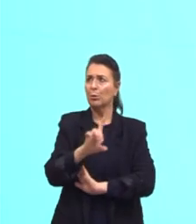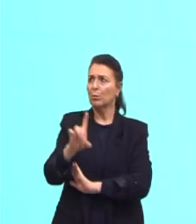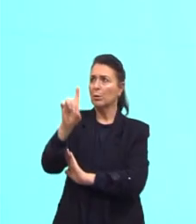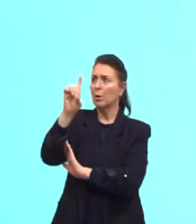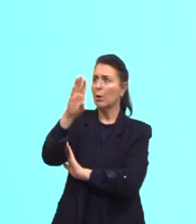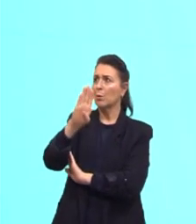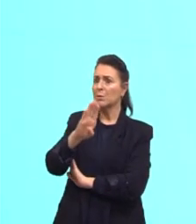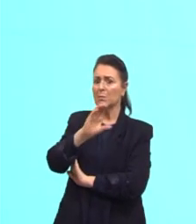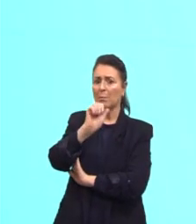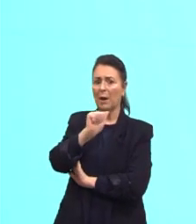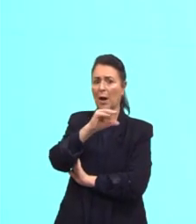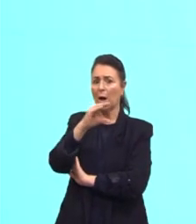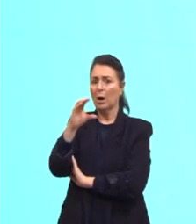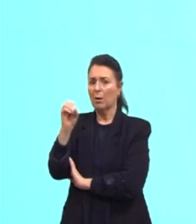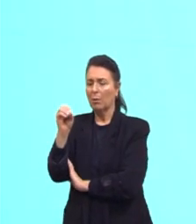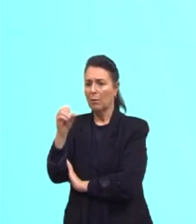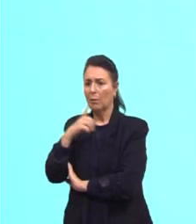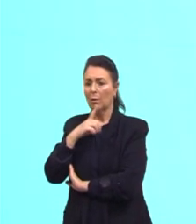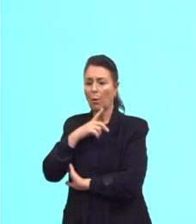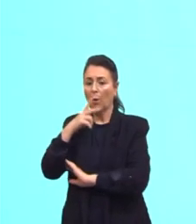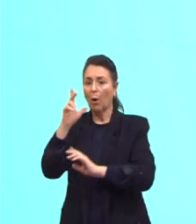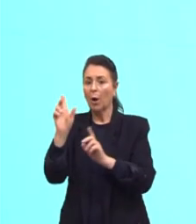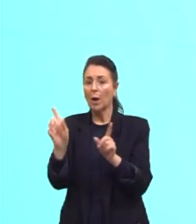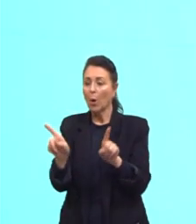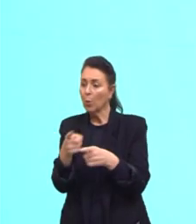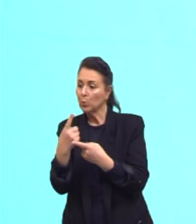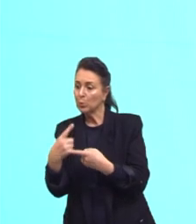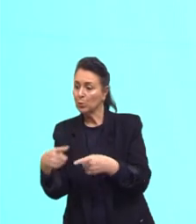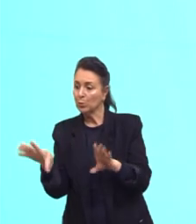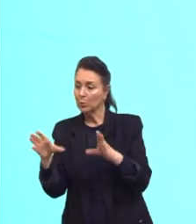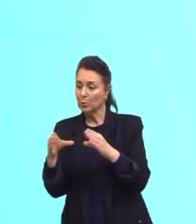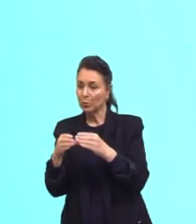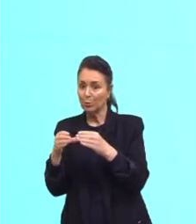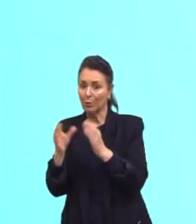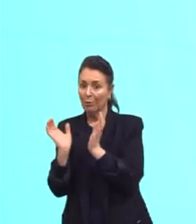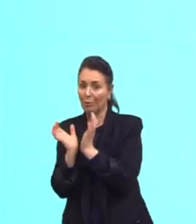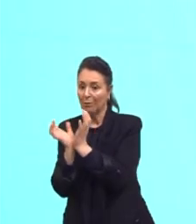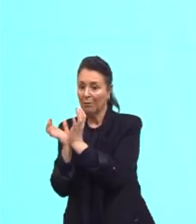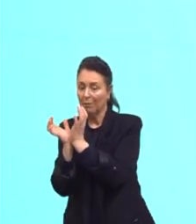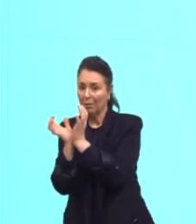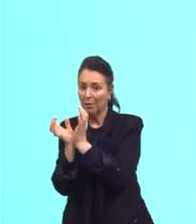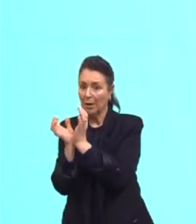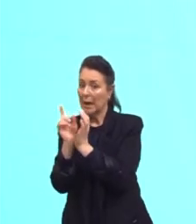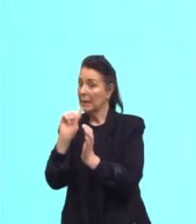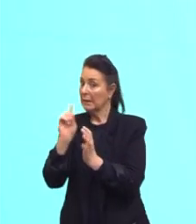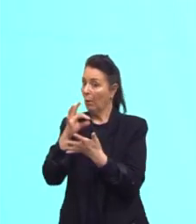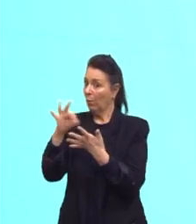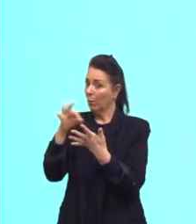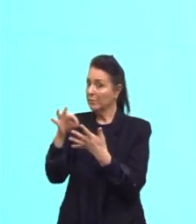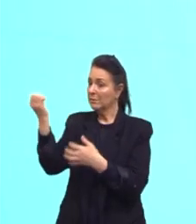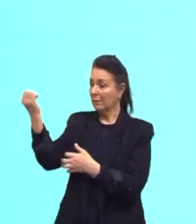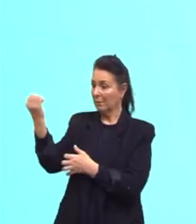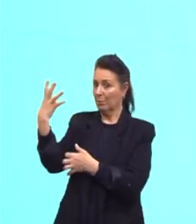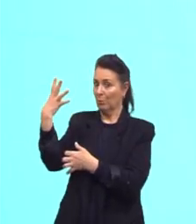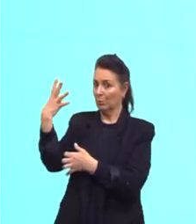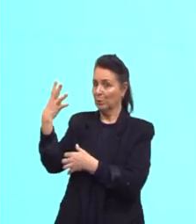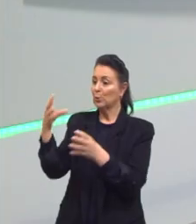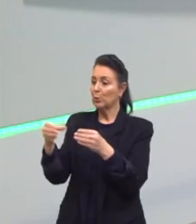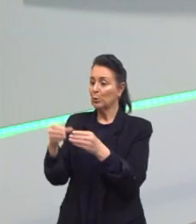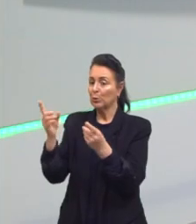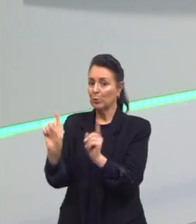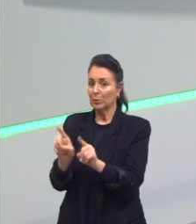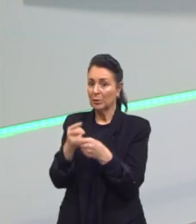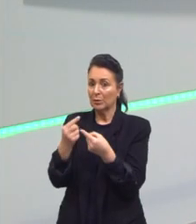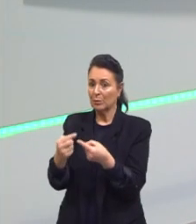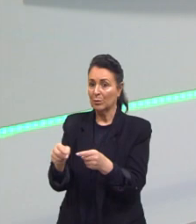na obra olha na lateral os músicos presentes na obra porém não com o destaque da luz na